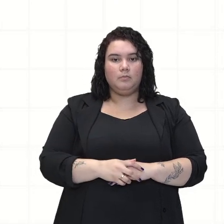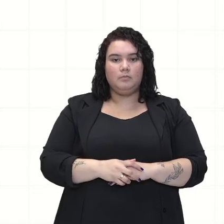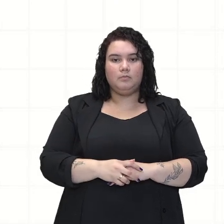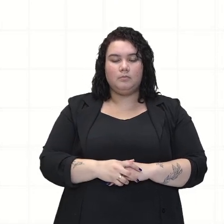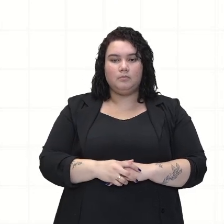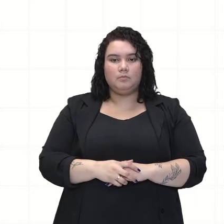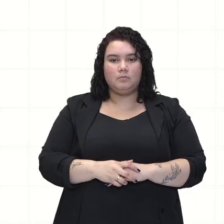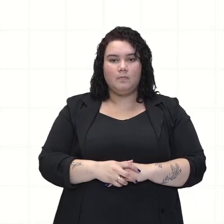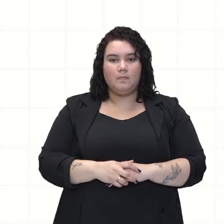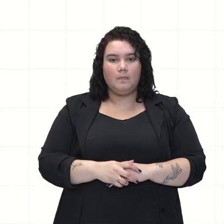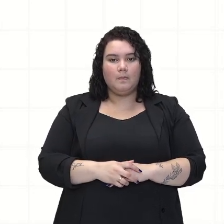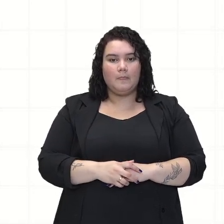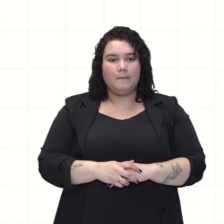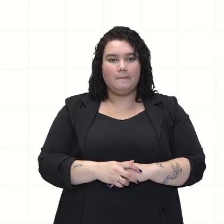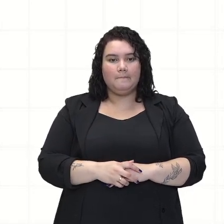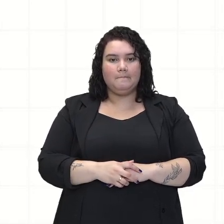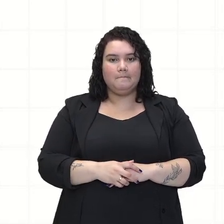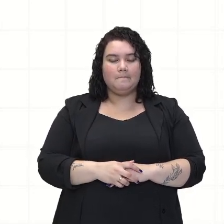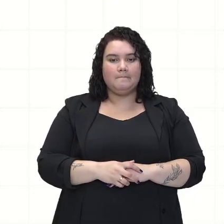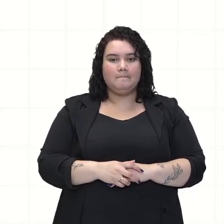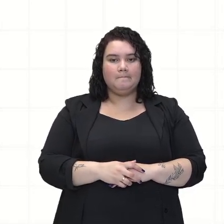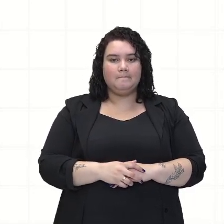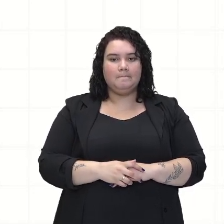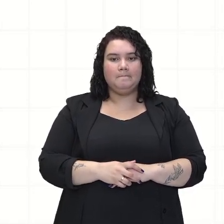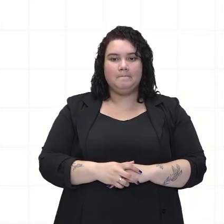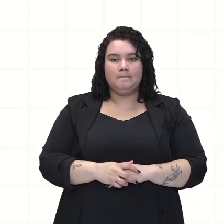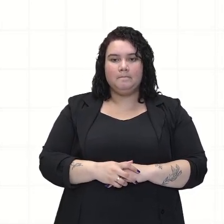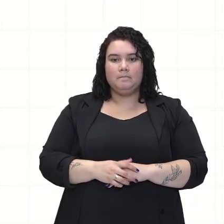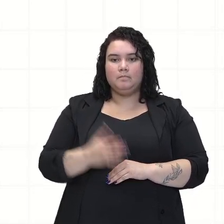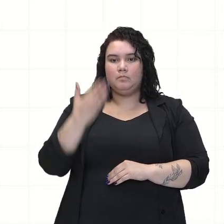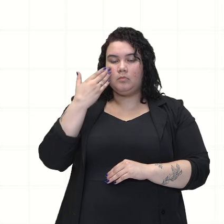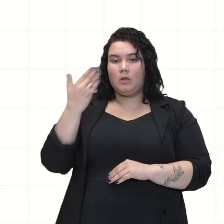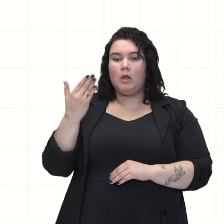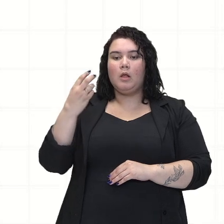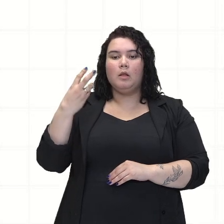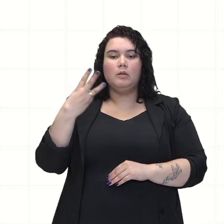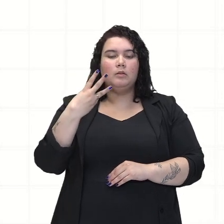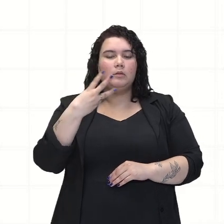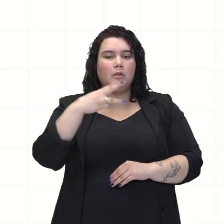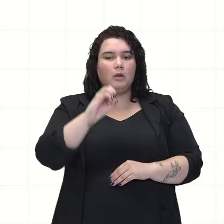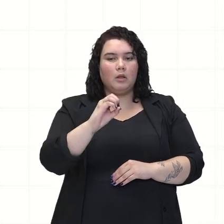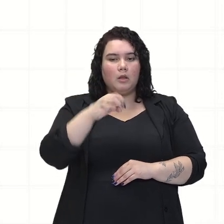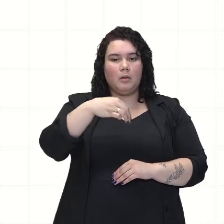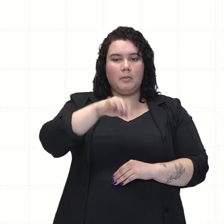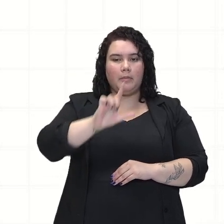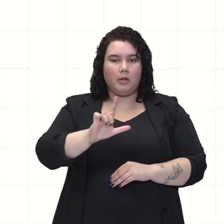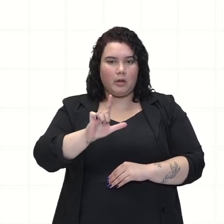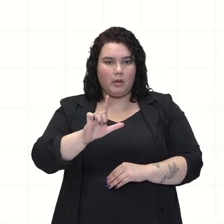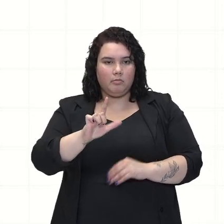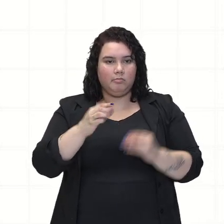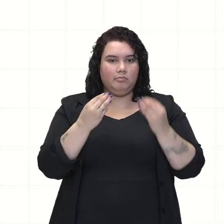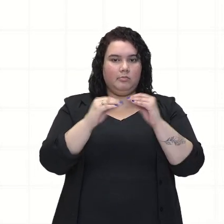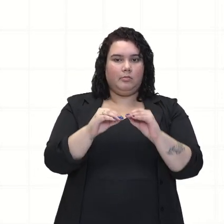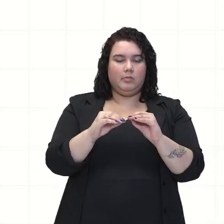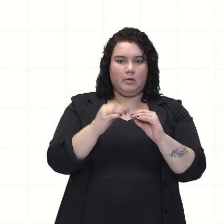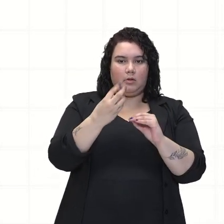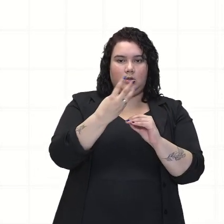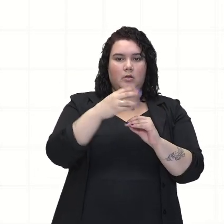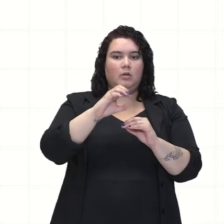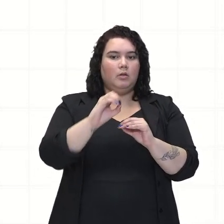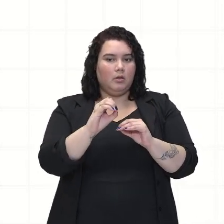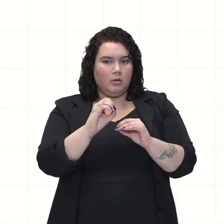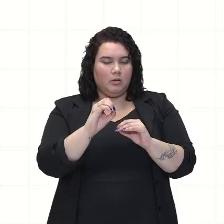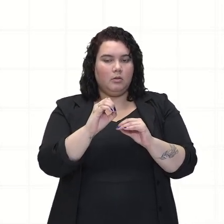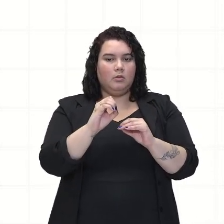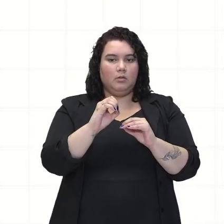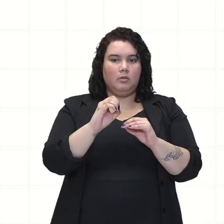e colocar o 30, ó, 30 ml. A gente não vai deixar o 30, né, na casinha toda